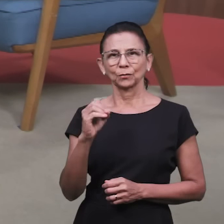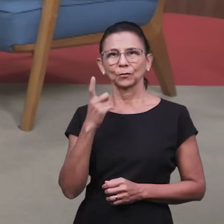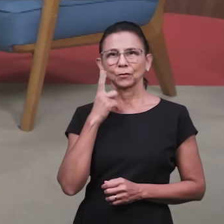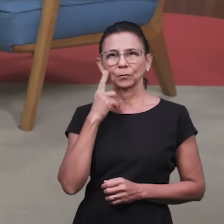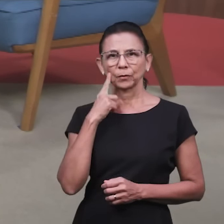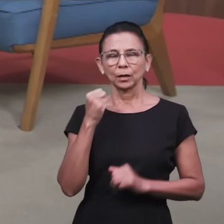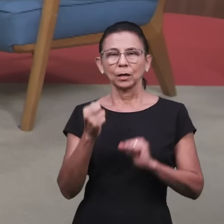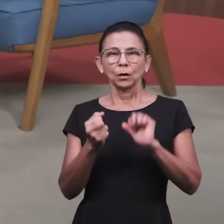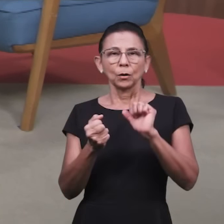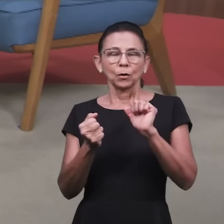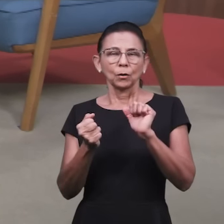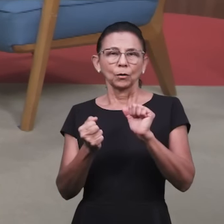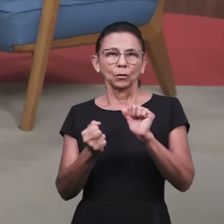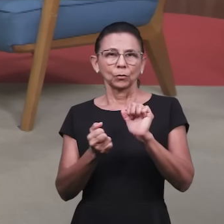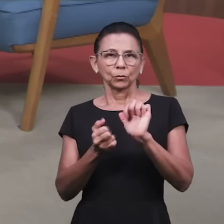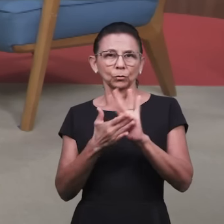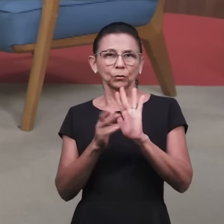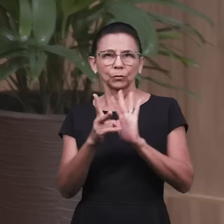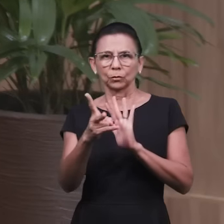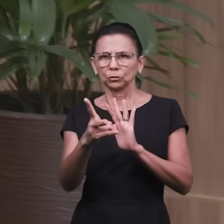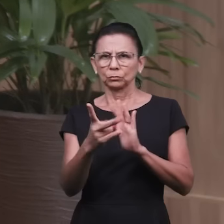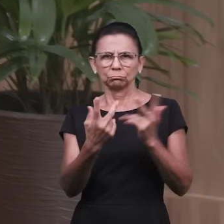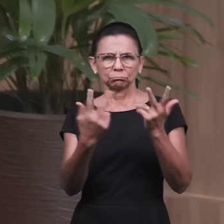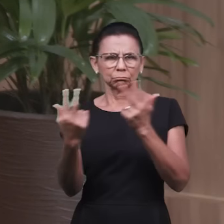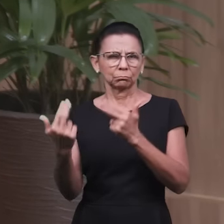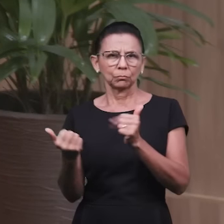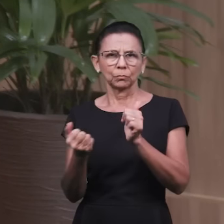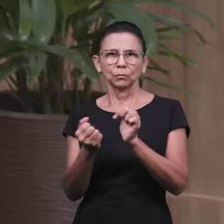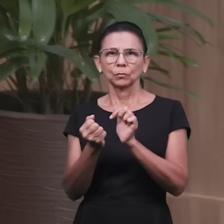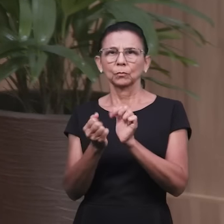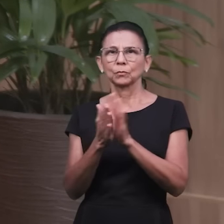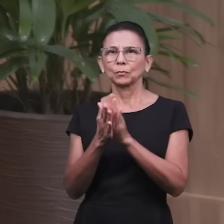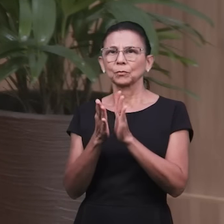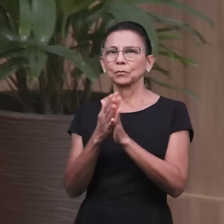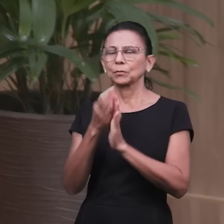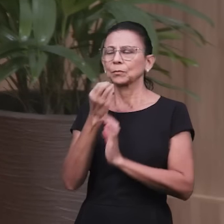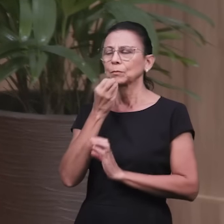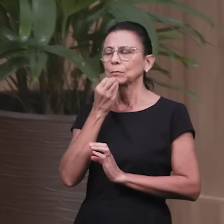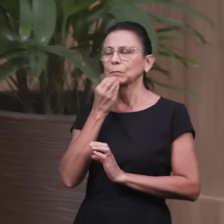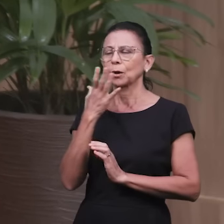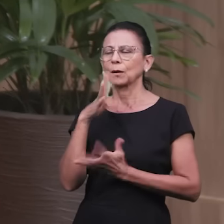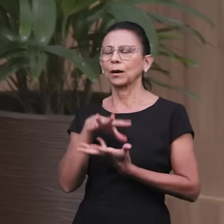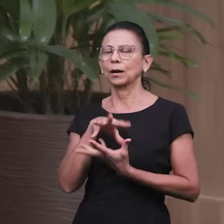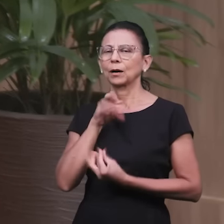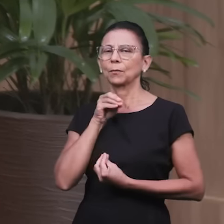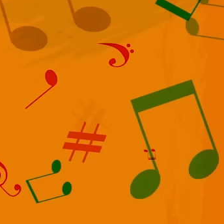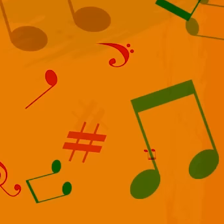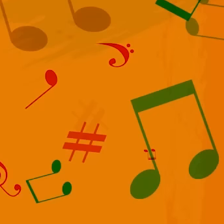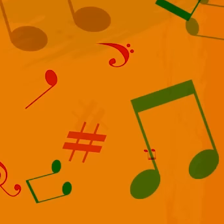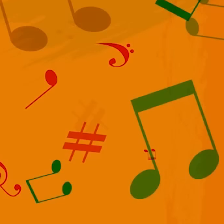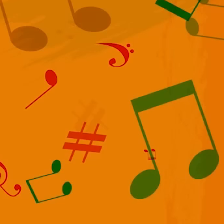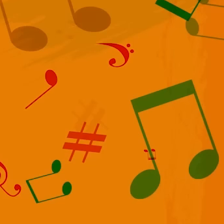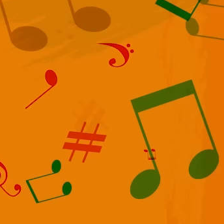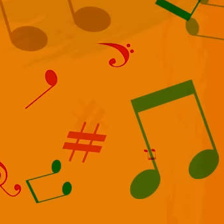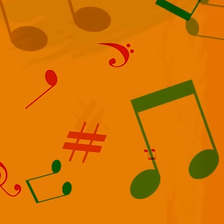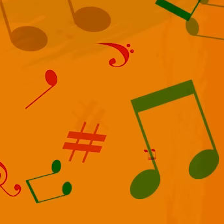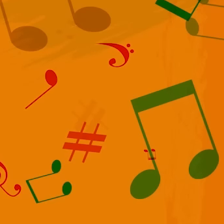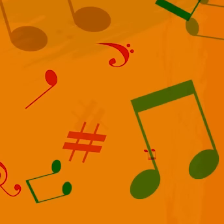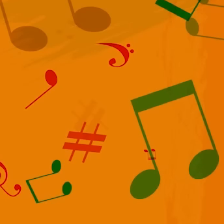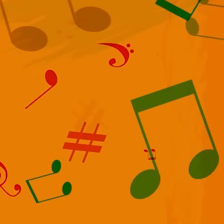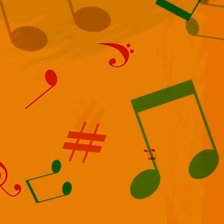sendo orar faz bem. Então você já sabe, pegue o seu instrumento e vamos aprender.